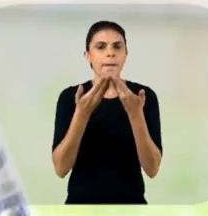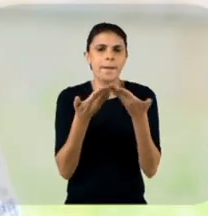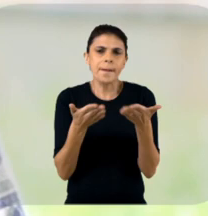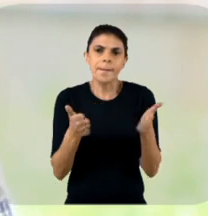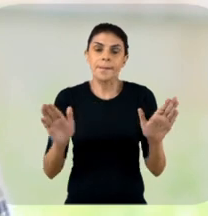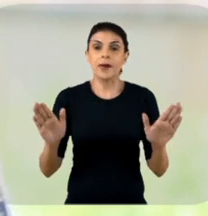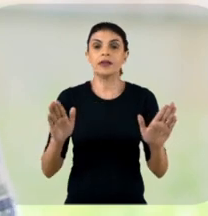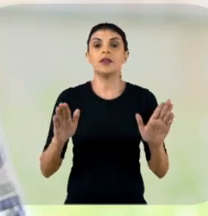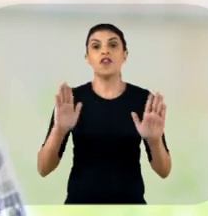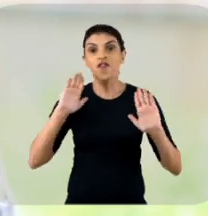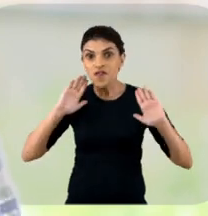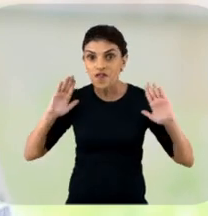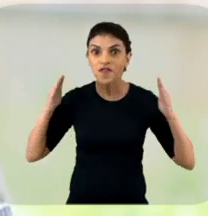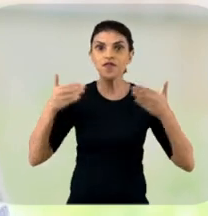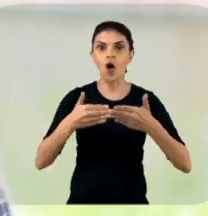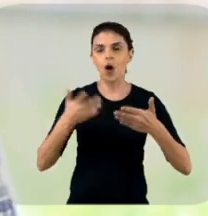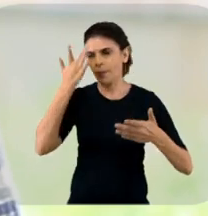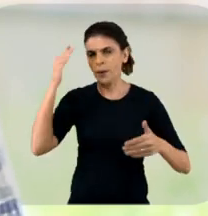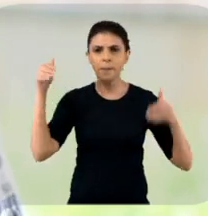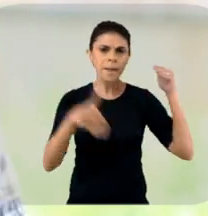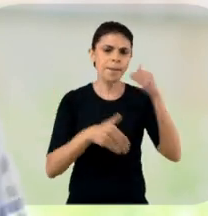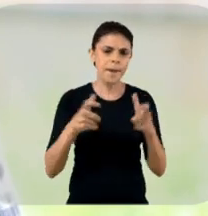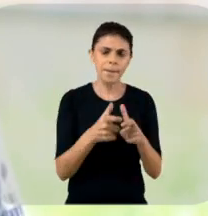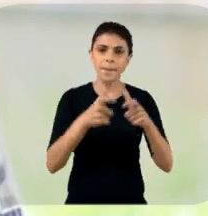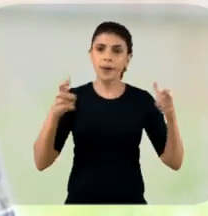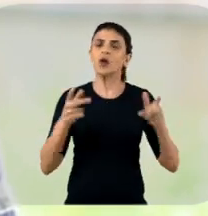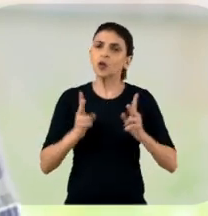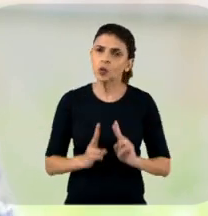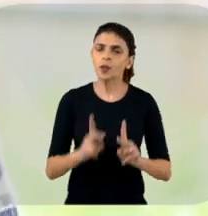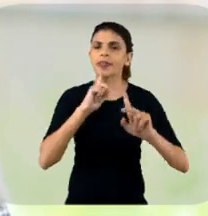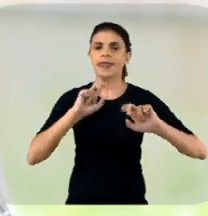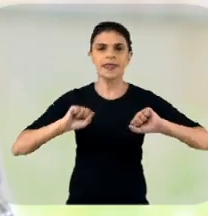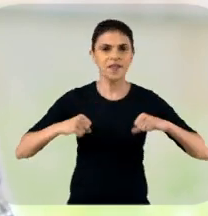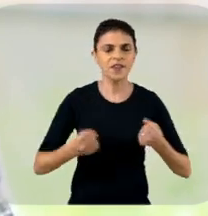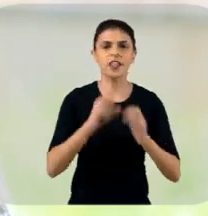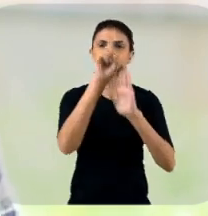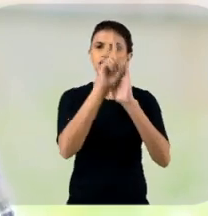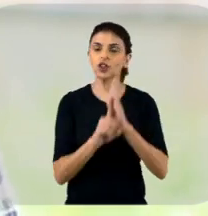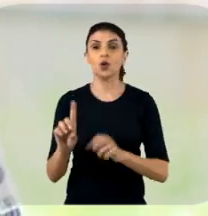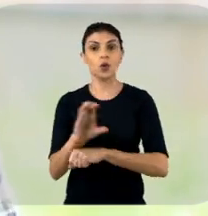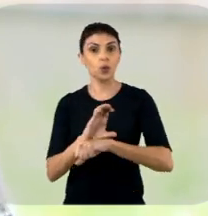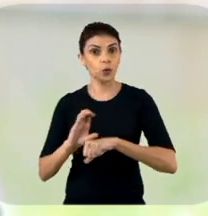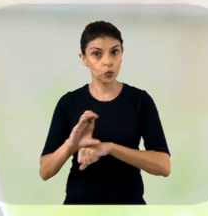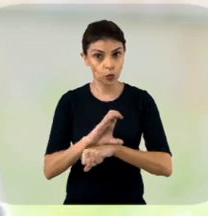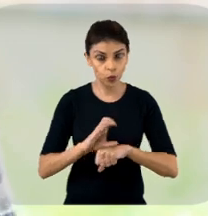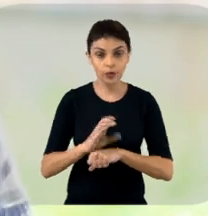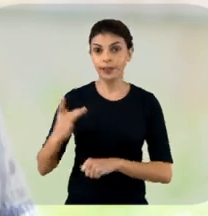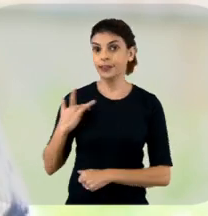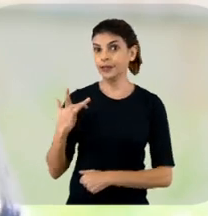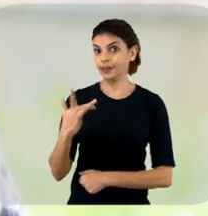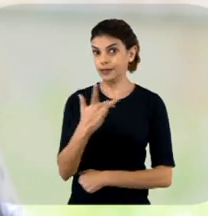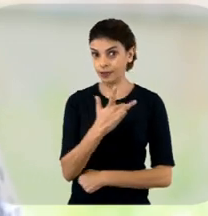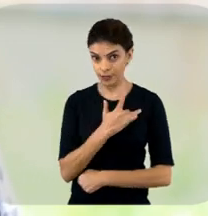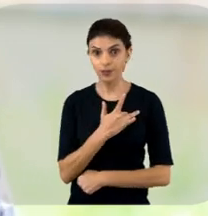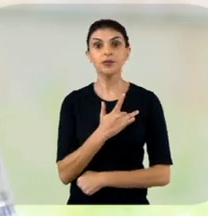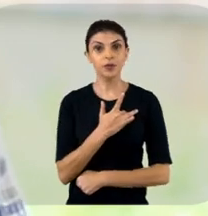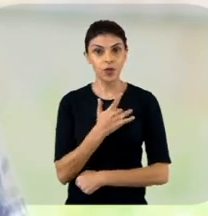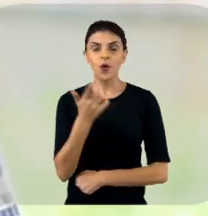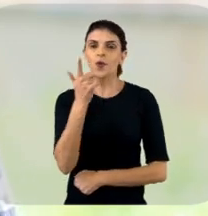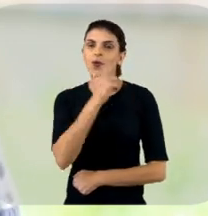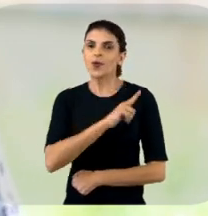e ampliar o fórum para que continue na defesa do direito constitucional à